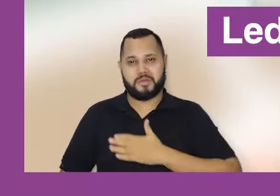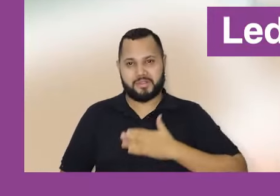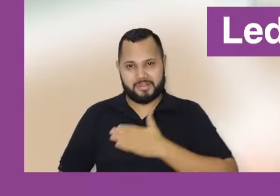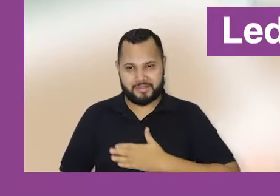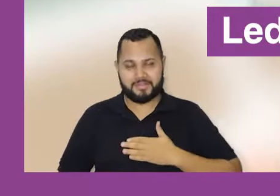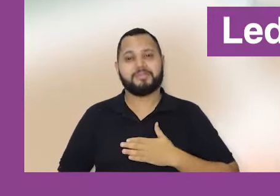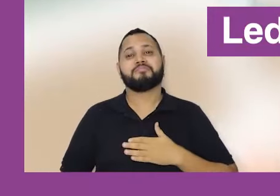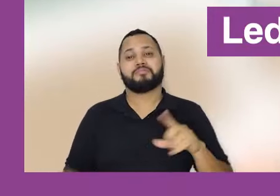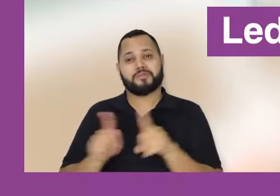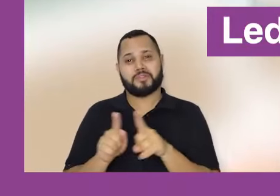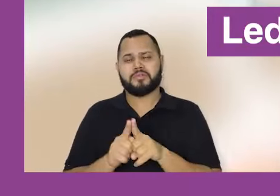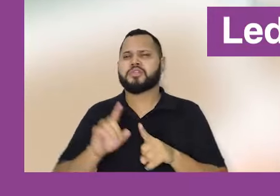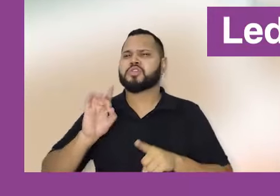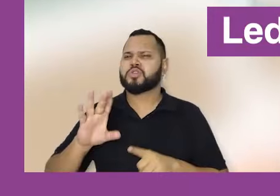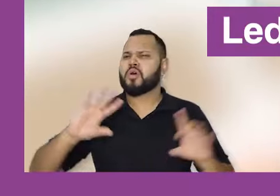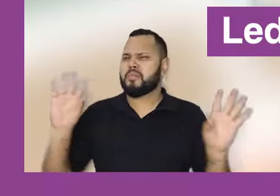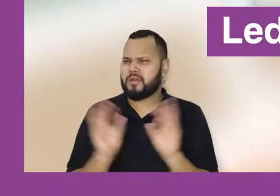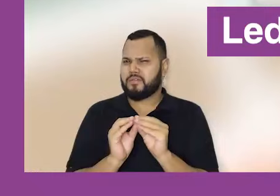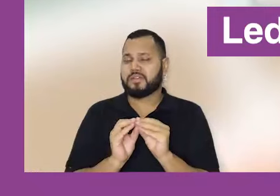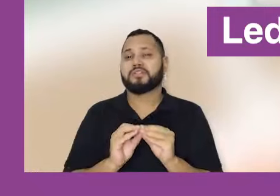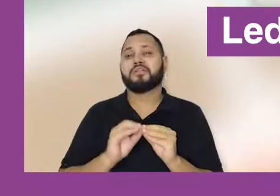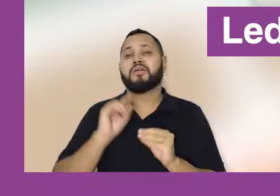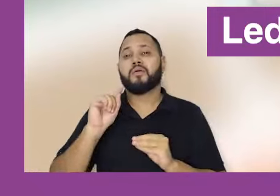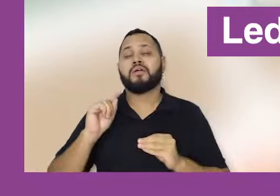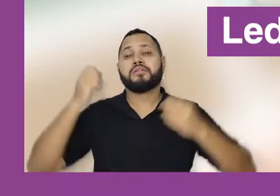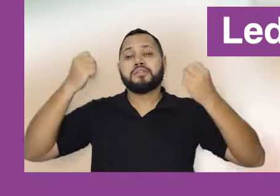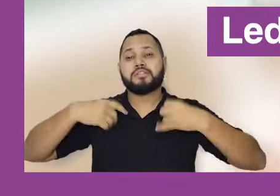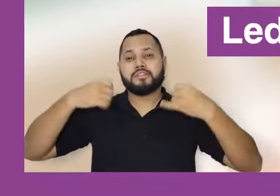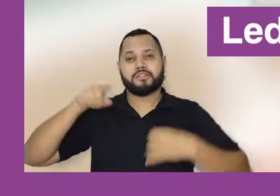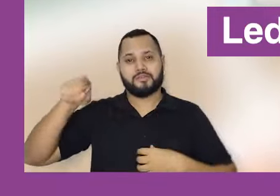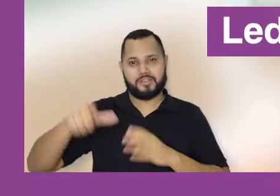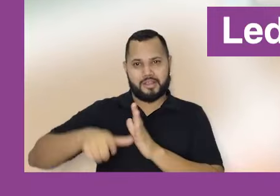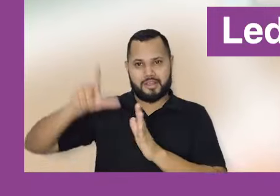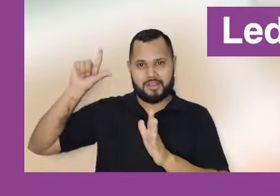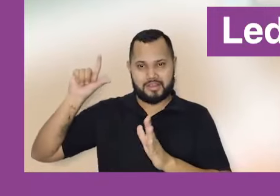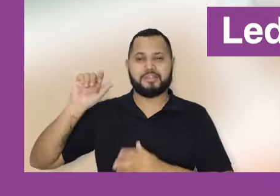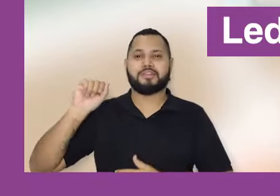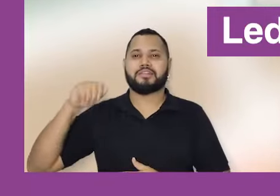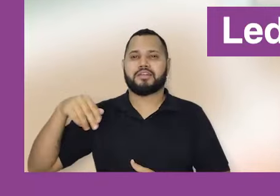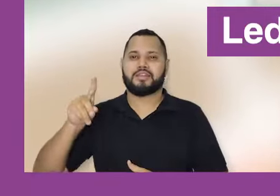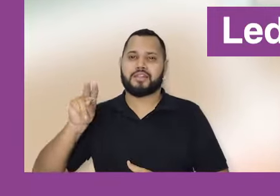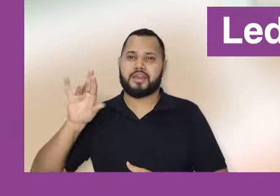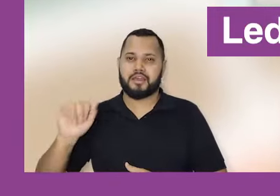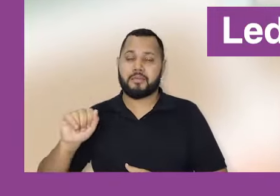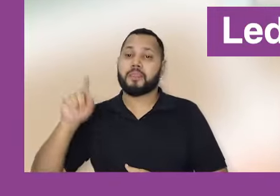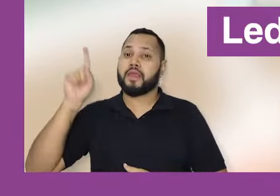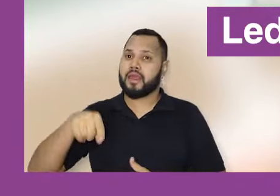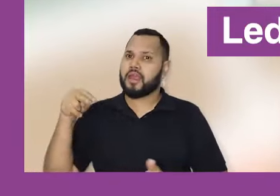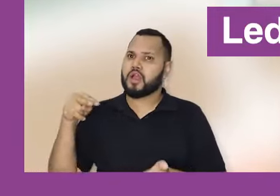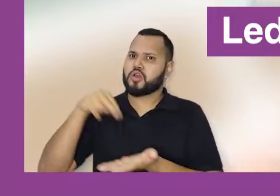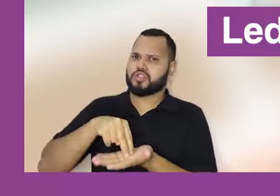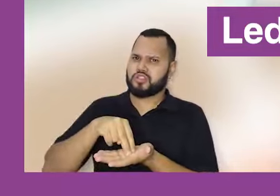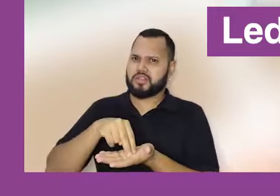prazer foi meu e só para fechar eu queria fechar com a palavra que você trouxe no início Déia que é consistência